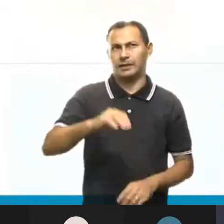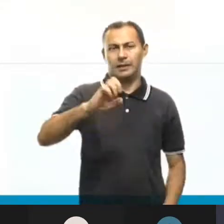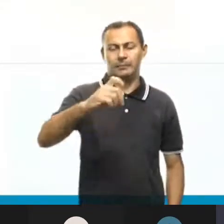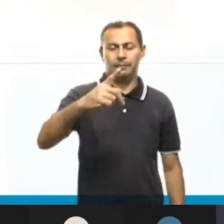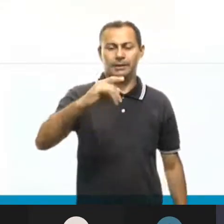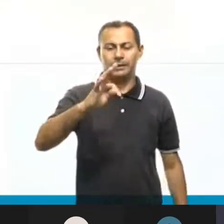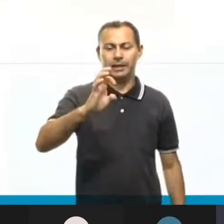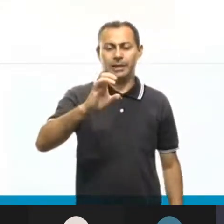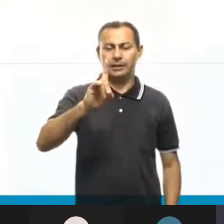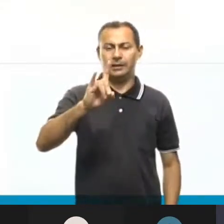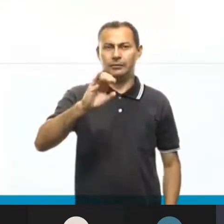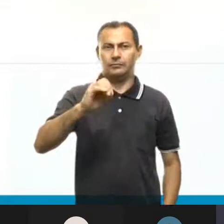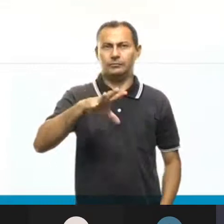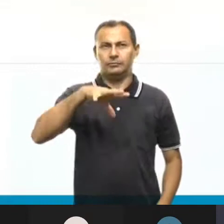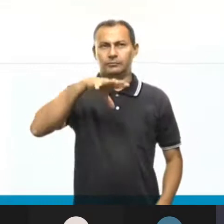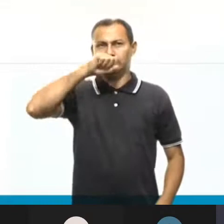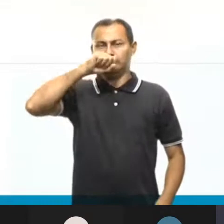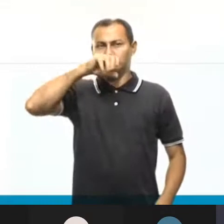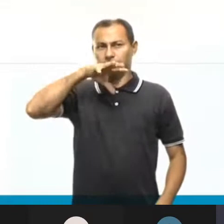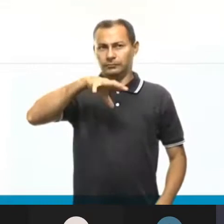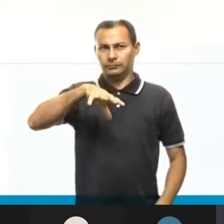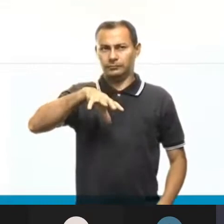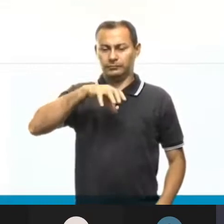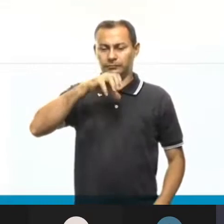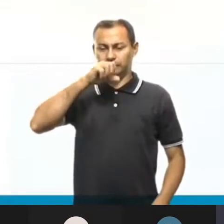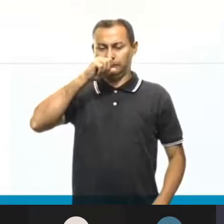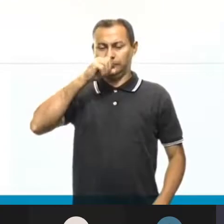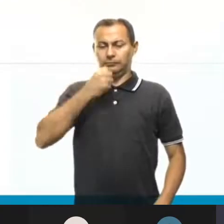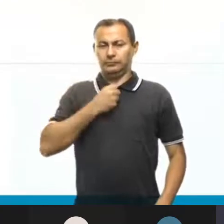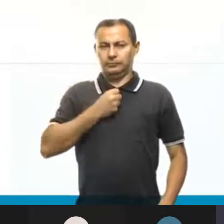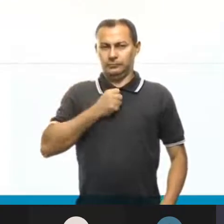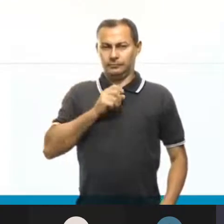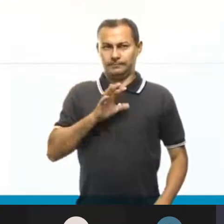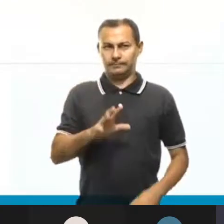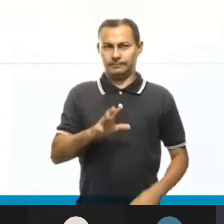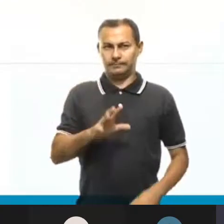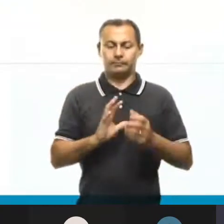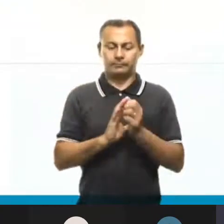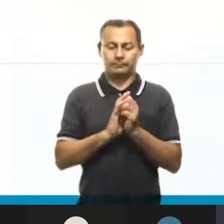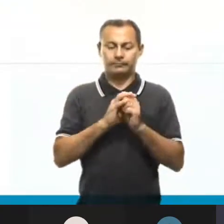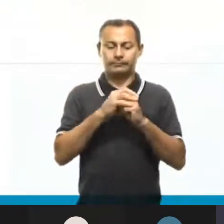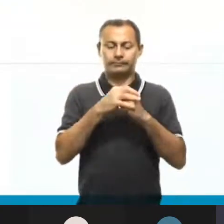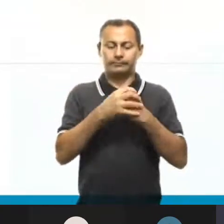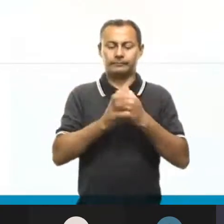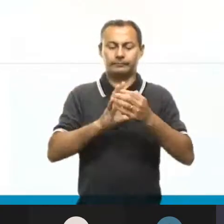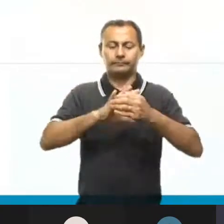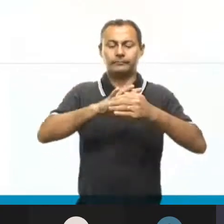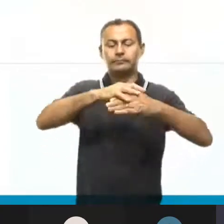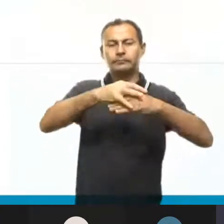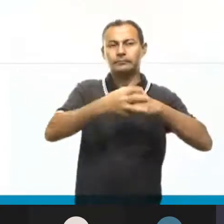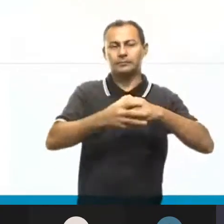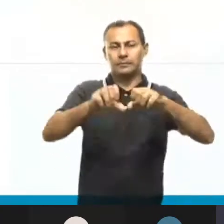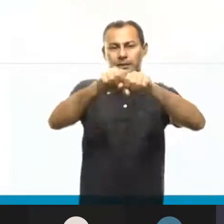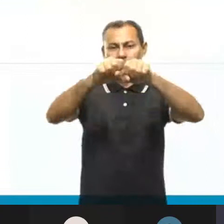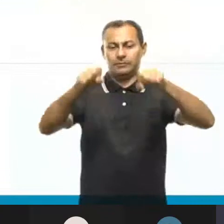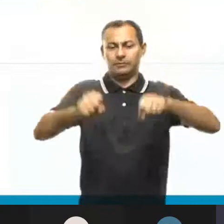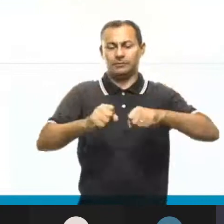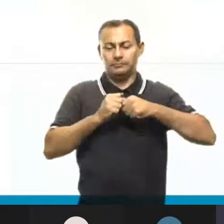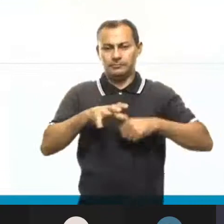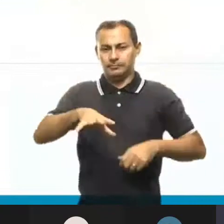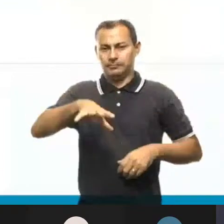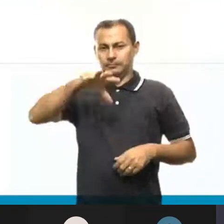epitélio respiratório, esse epitélio respiratório, e como eu falei, ele reveste a maior parte aí do sistema